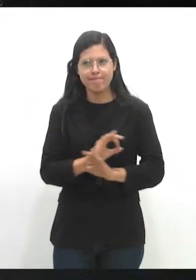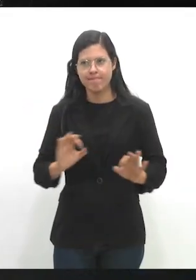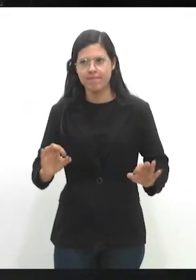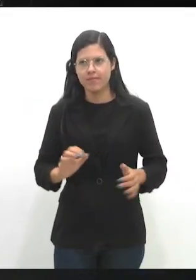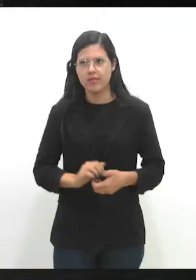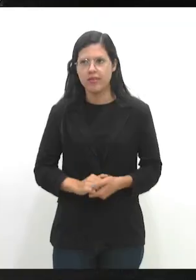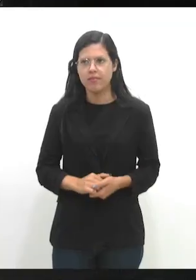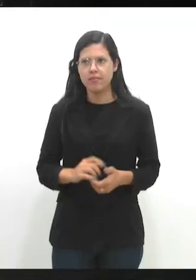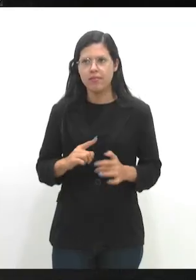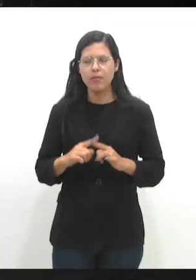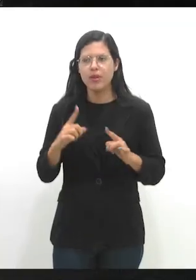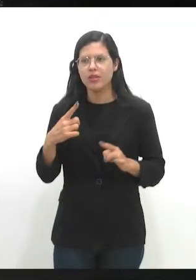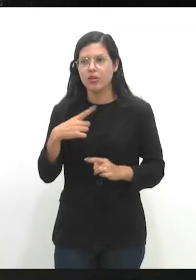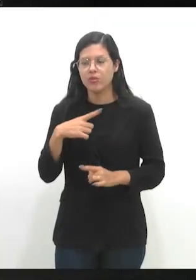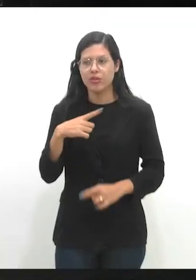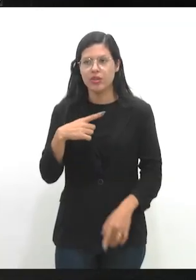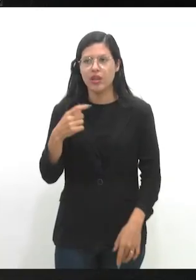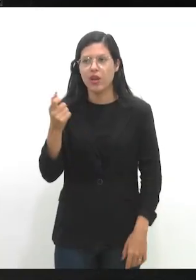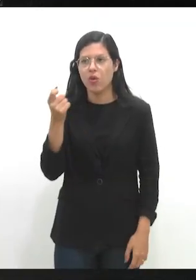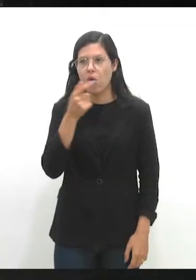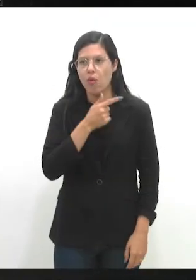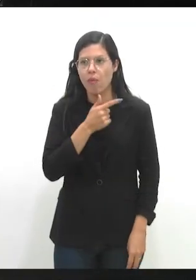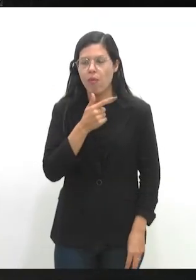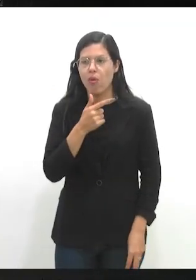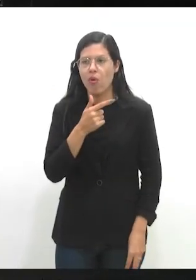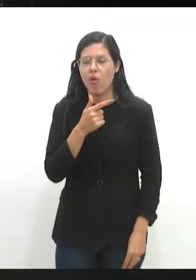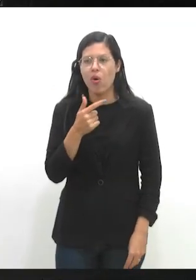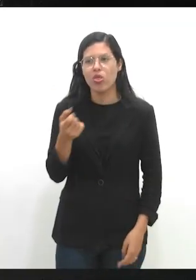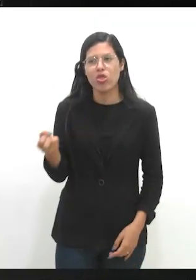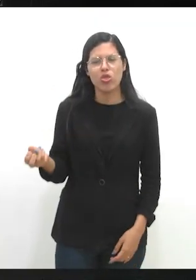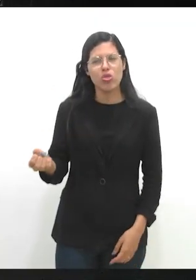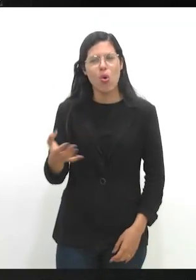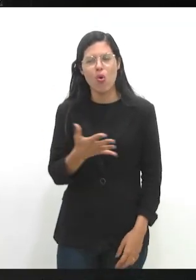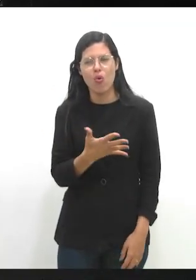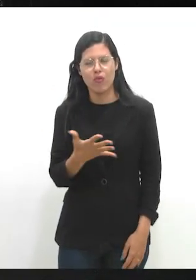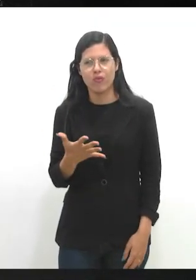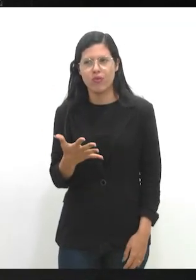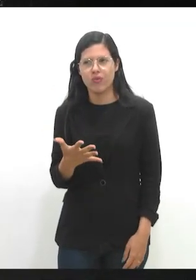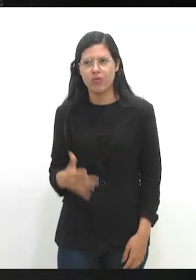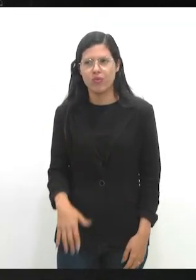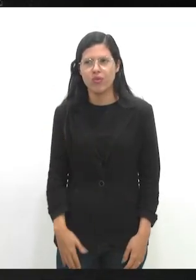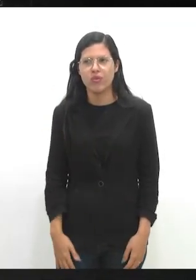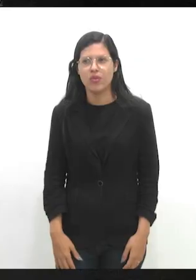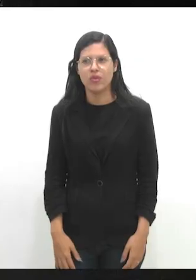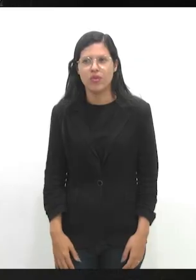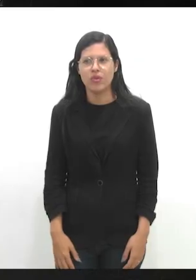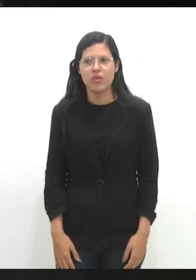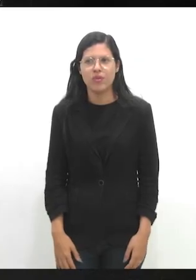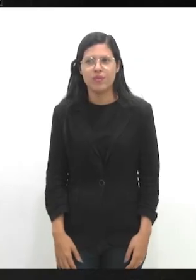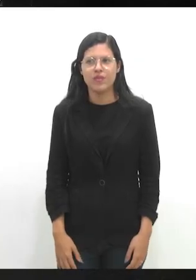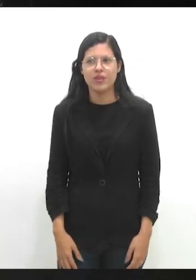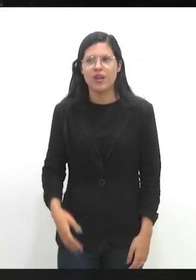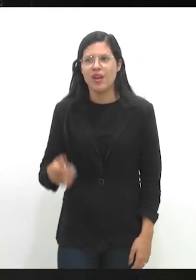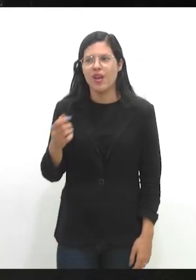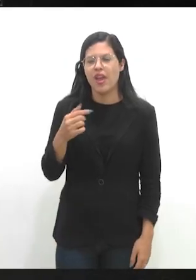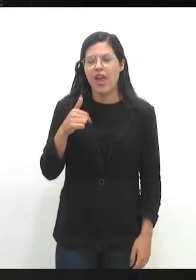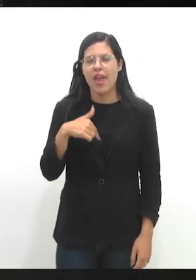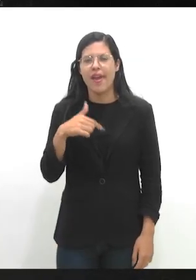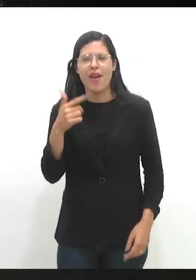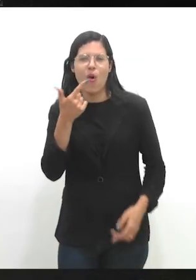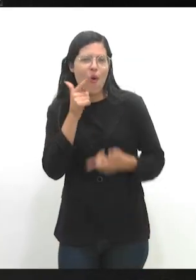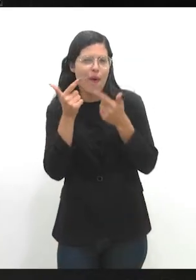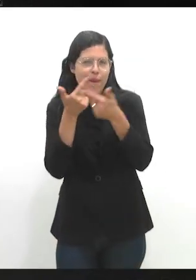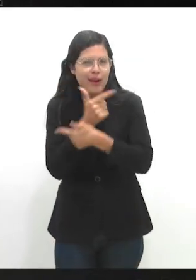mas eu tenho um humor que é mais para o moderno, que é de meio autoderrisório, de rir de